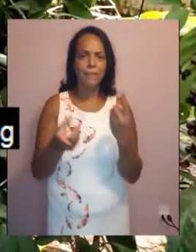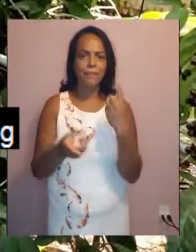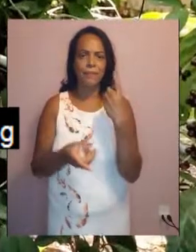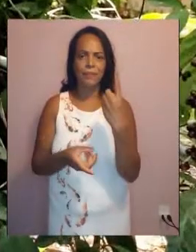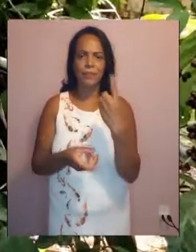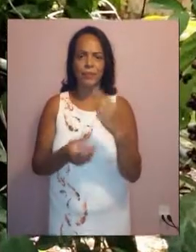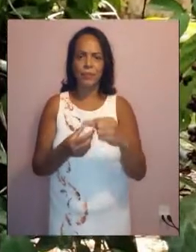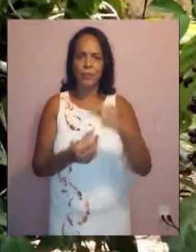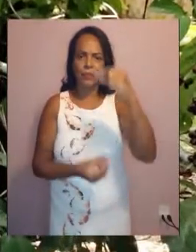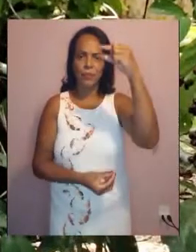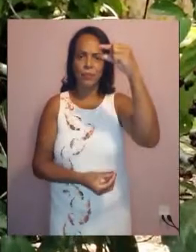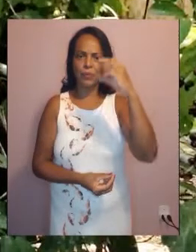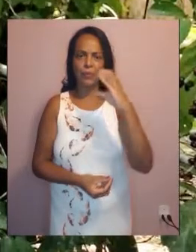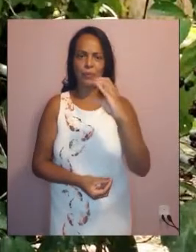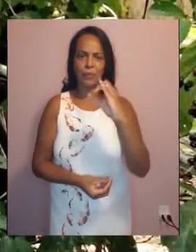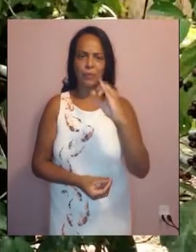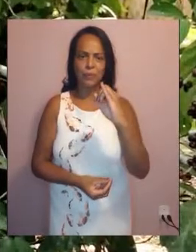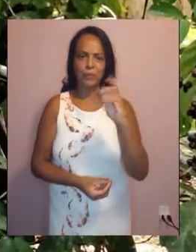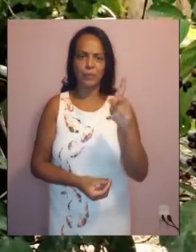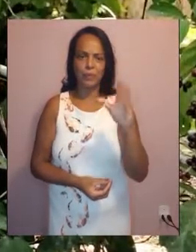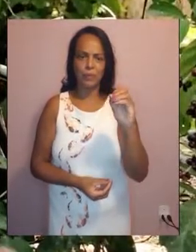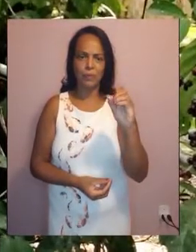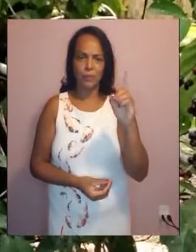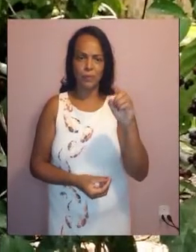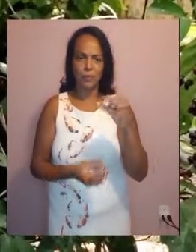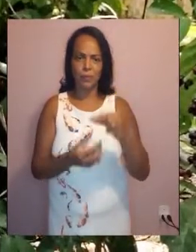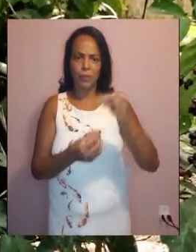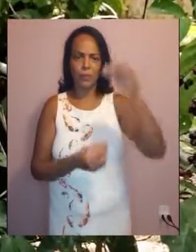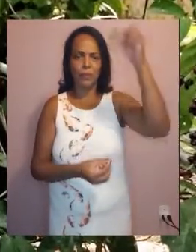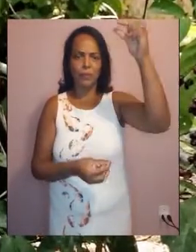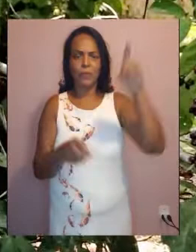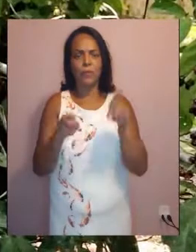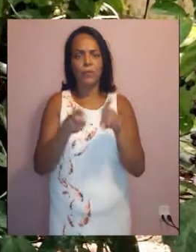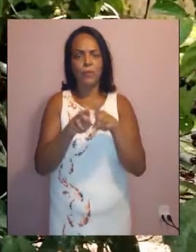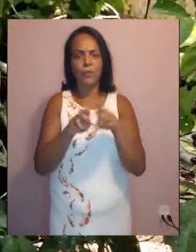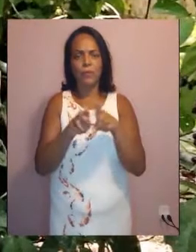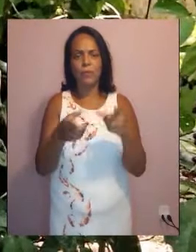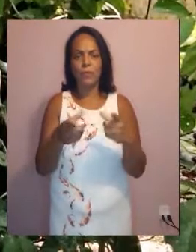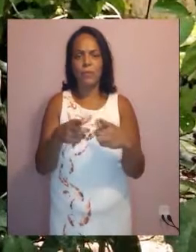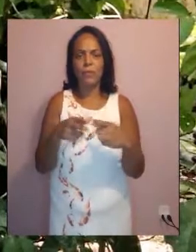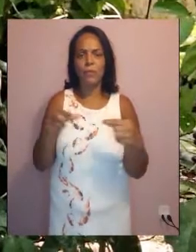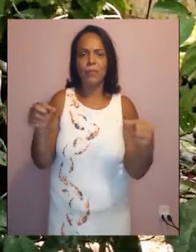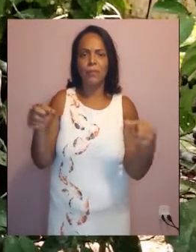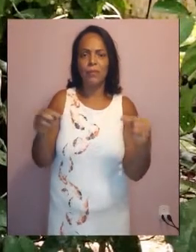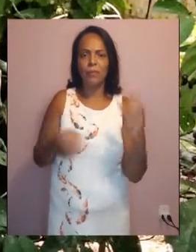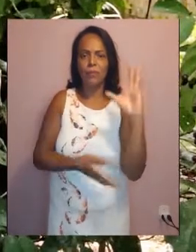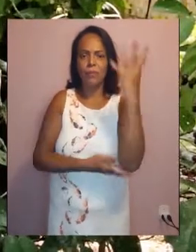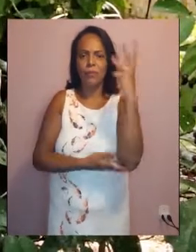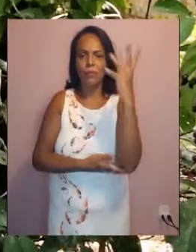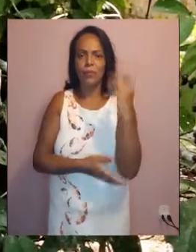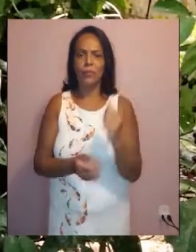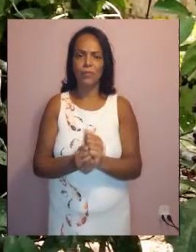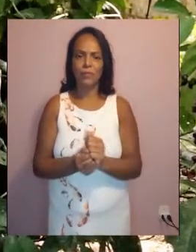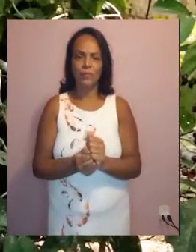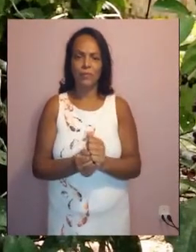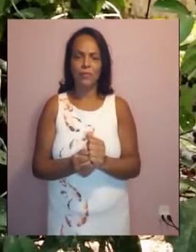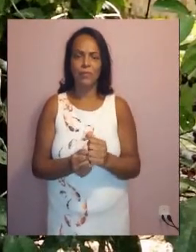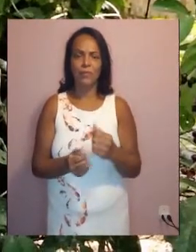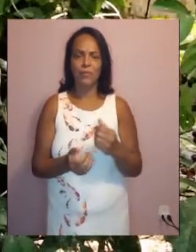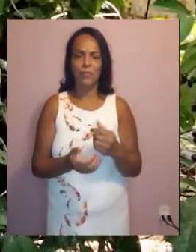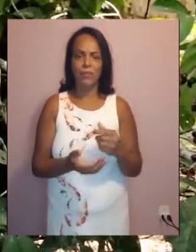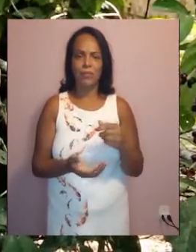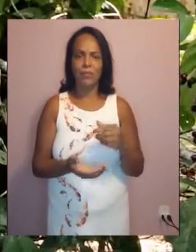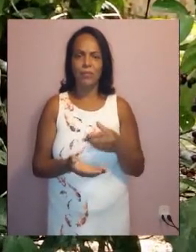Aí foi o que ele fez. Ele foi na mata, colheu o cipó, tirou um pouco de